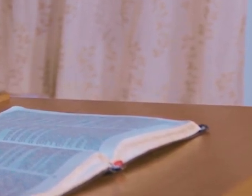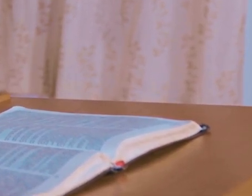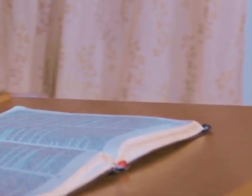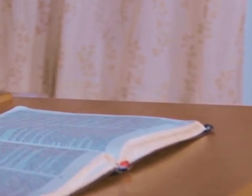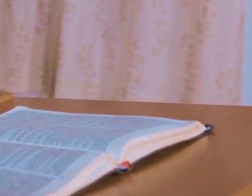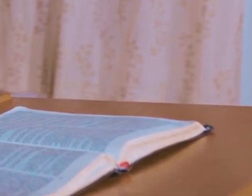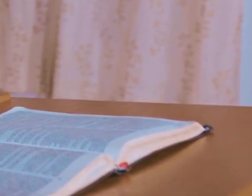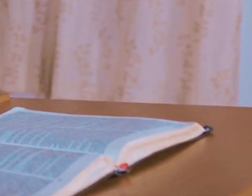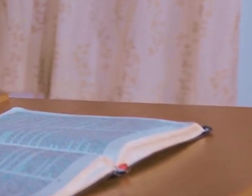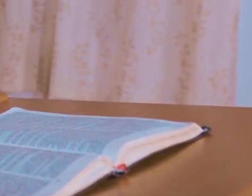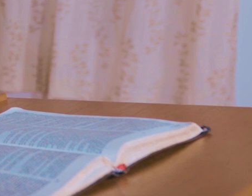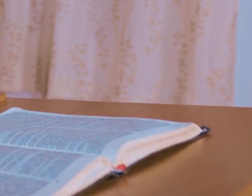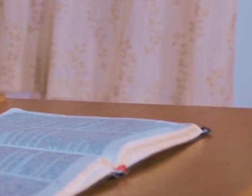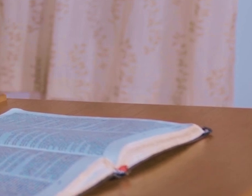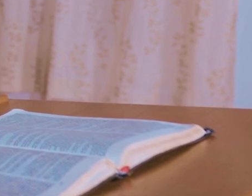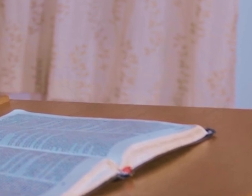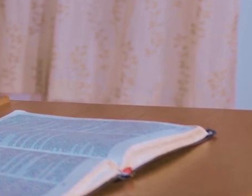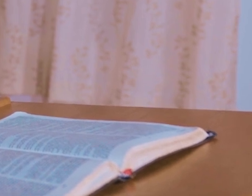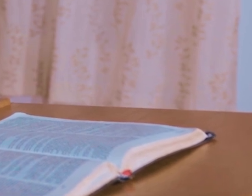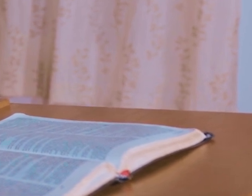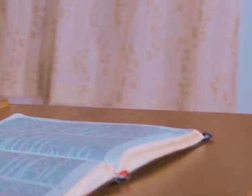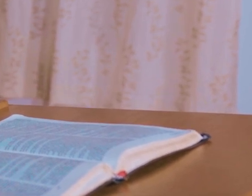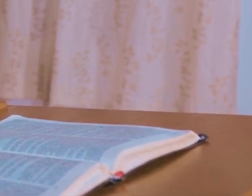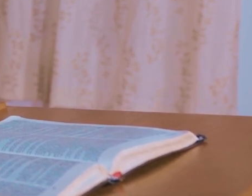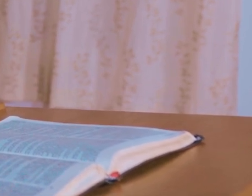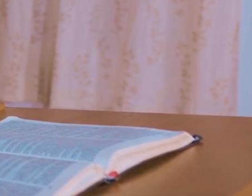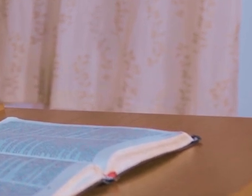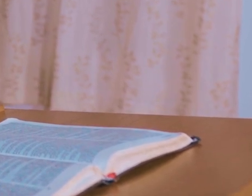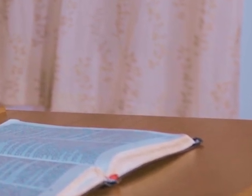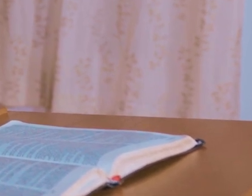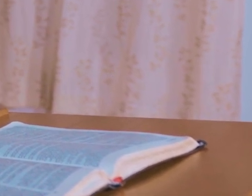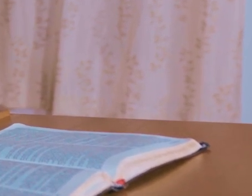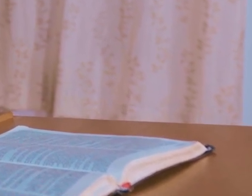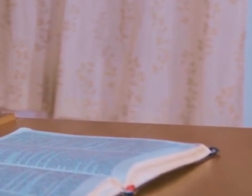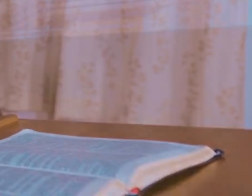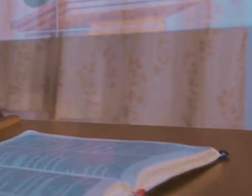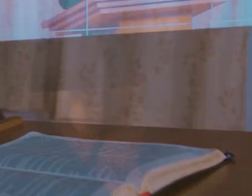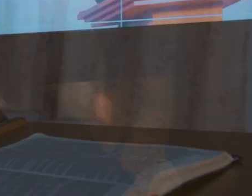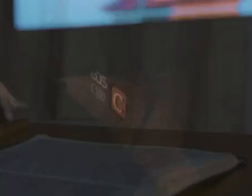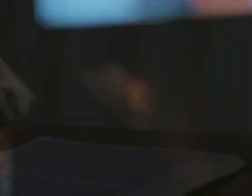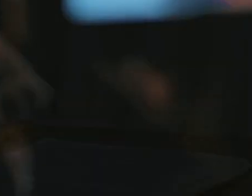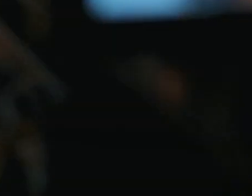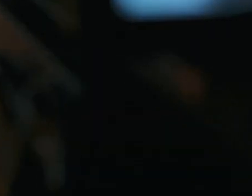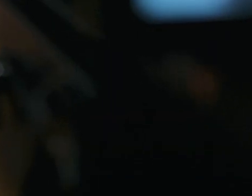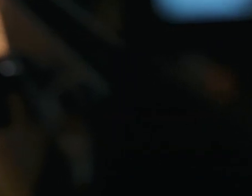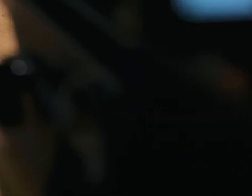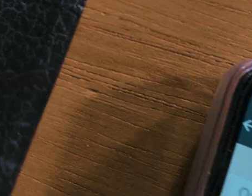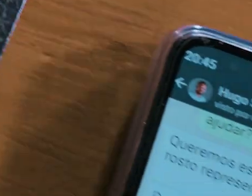ajudarão a edificar a sua vida espiritual. Deus te abençoe sempre.